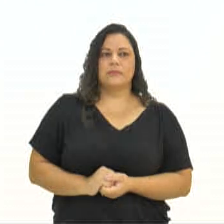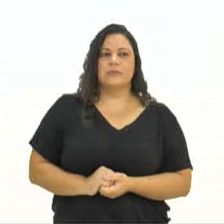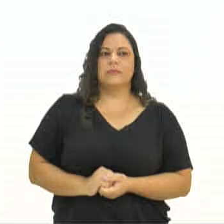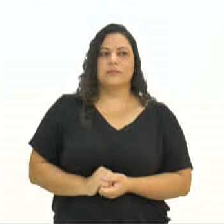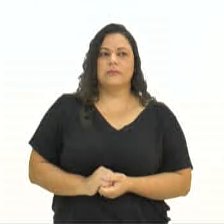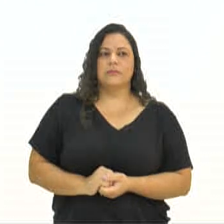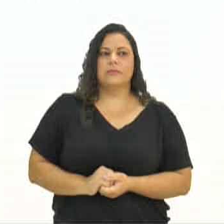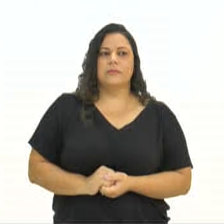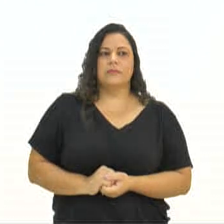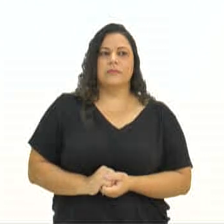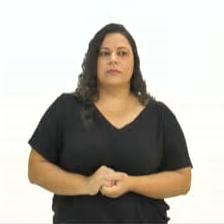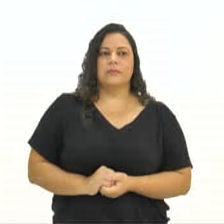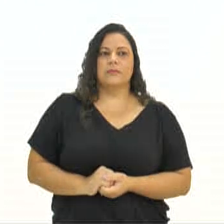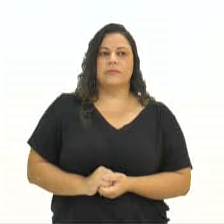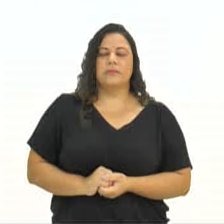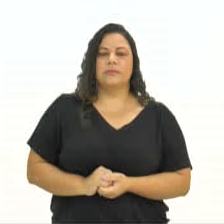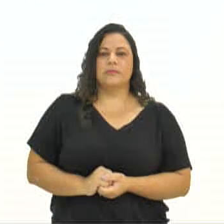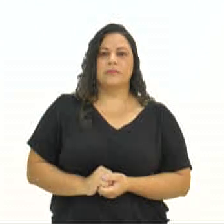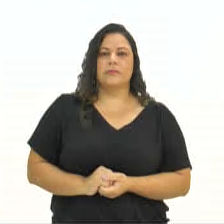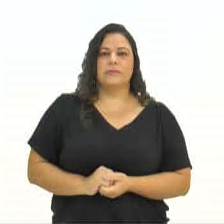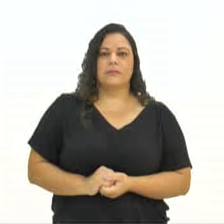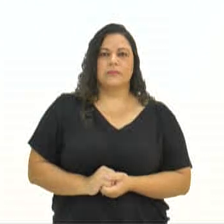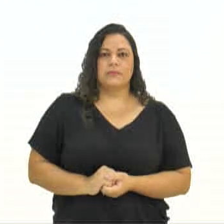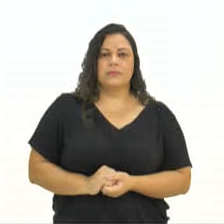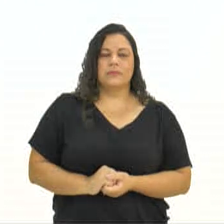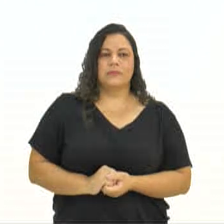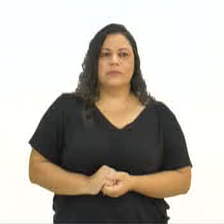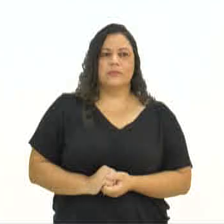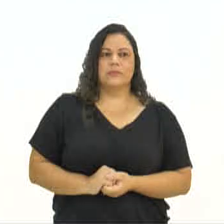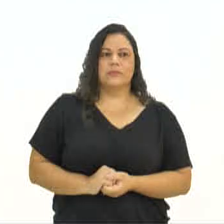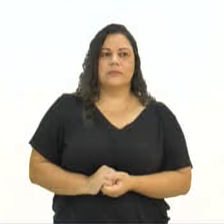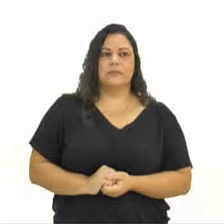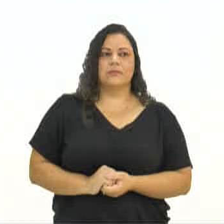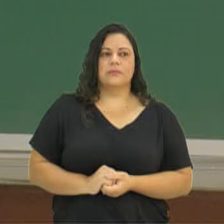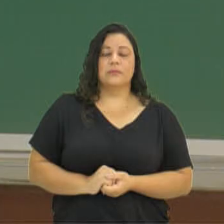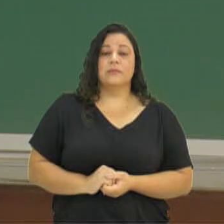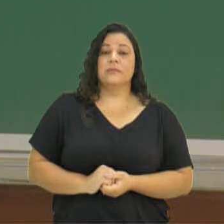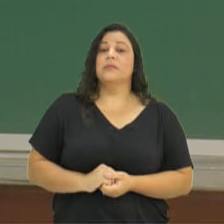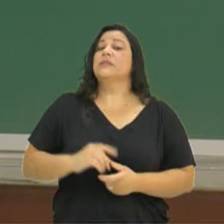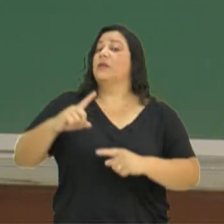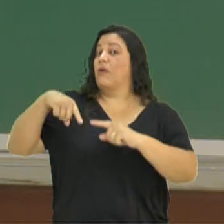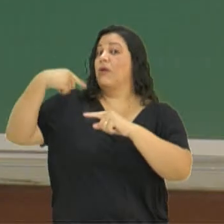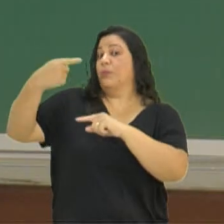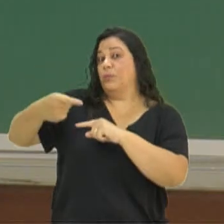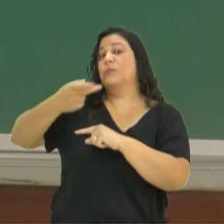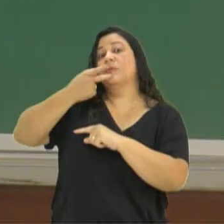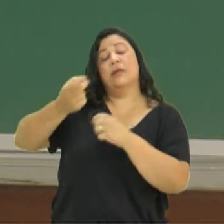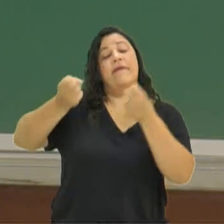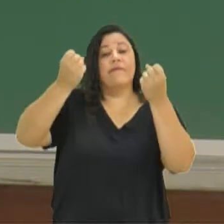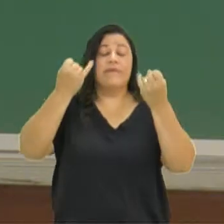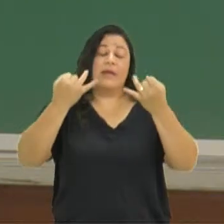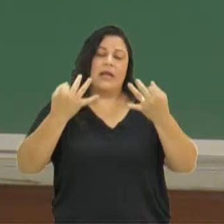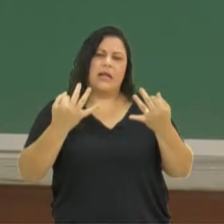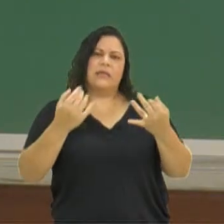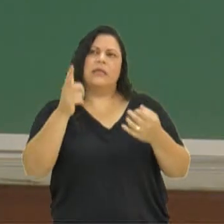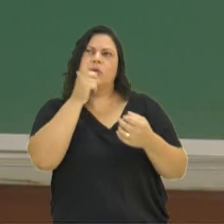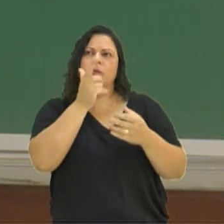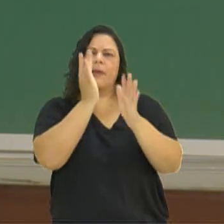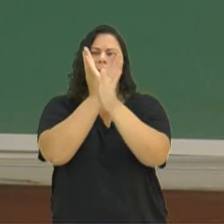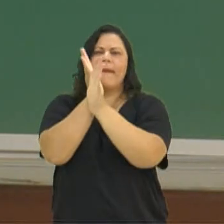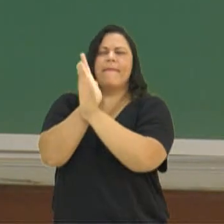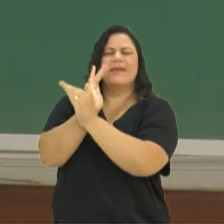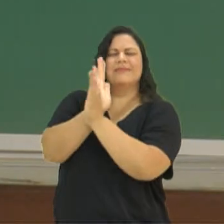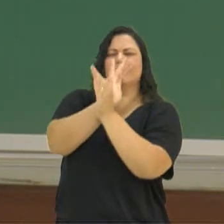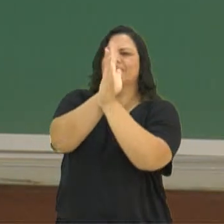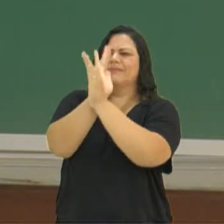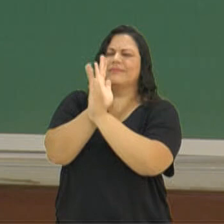misma está escribiendo la que le salve la vida. Então no finalzinho ali ele fala que ela consegue se distrair de toda aquela